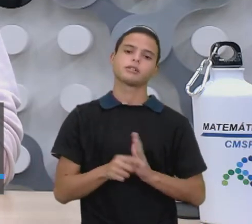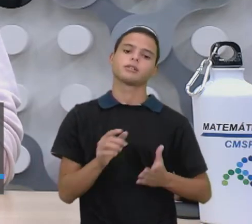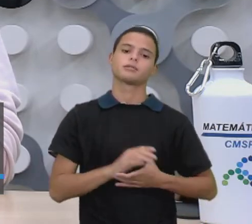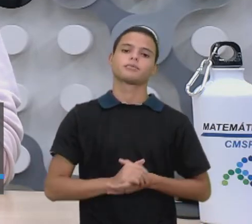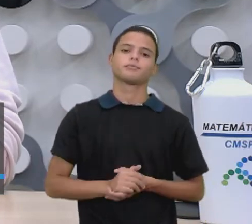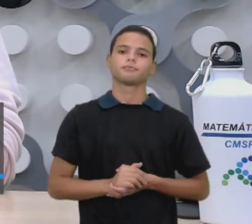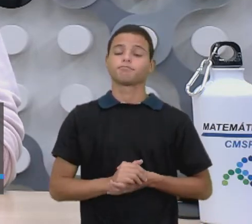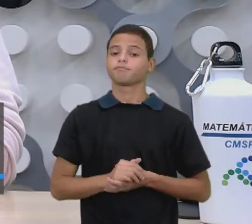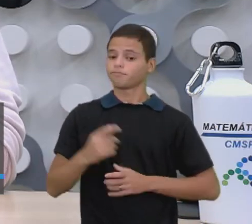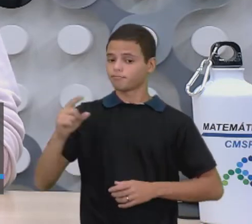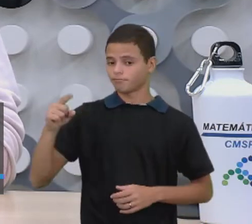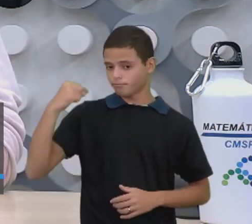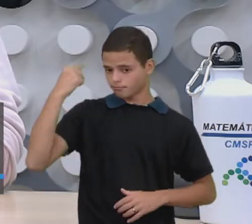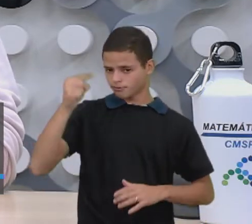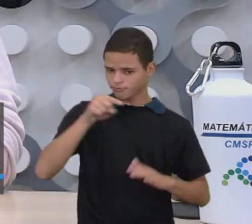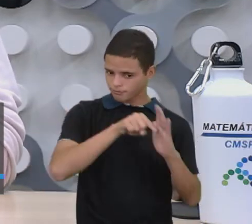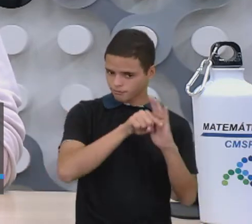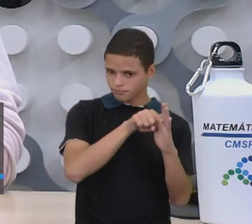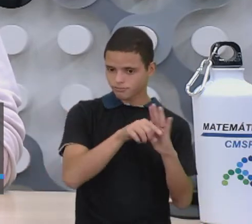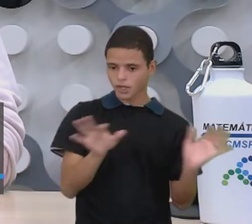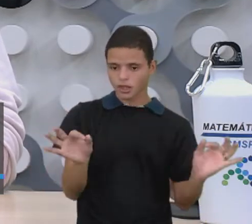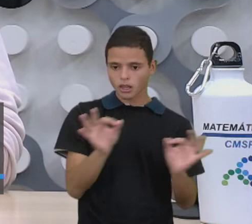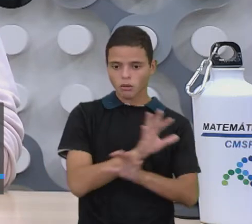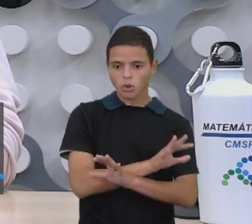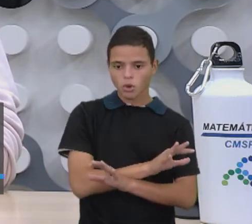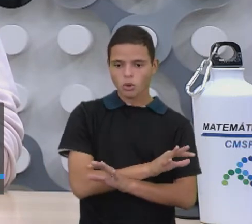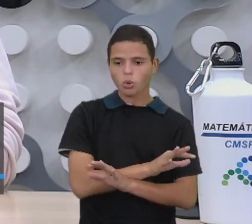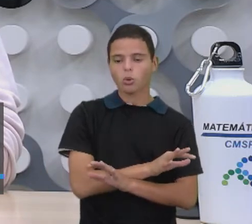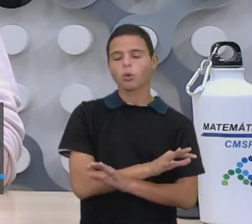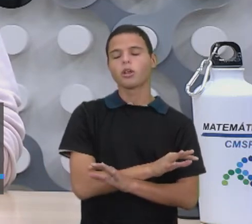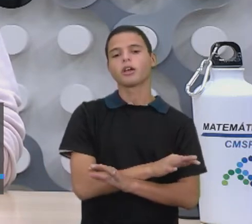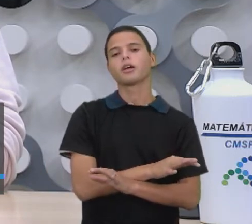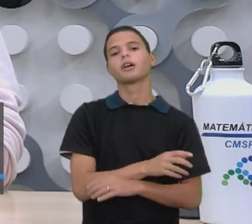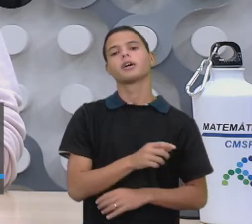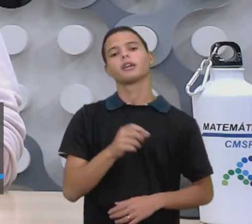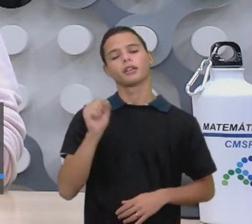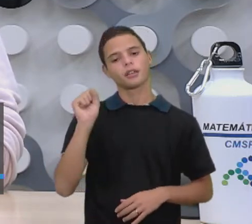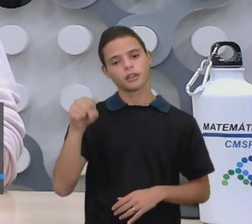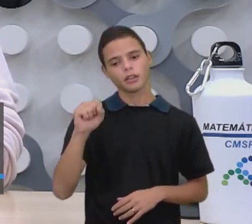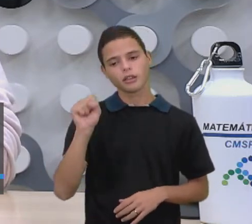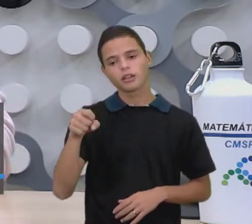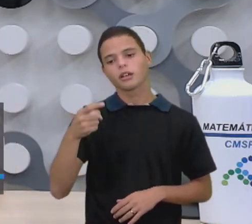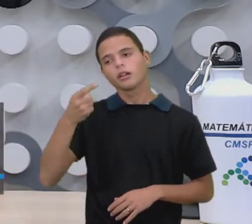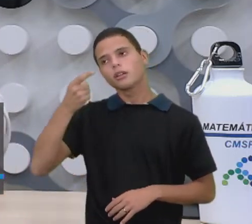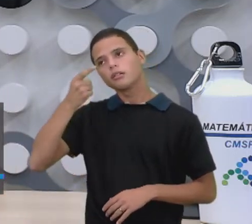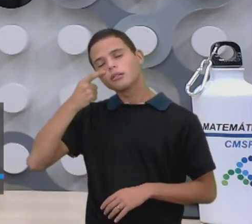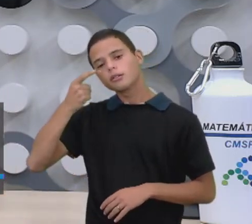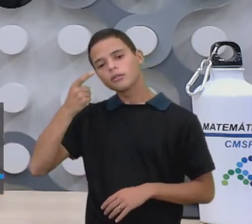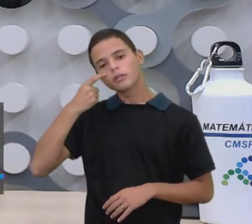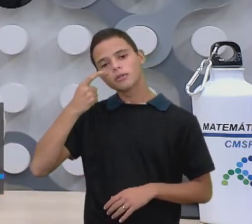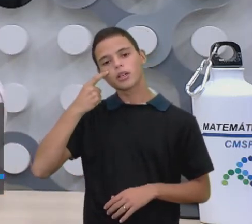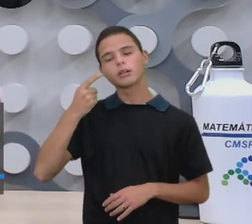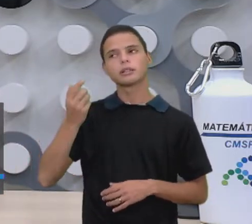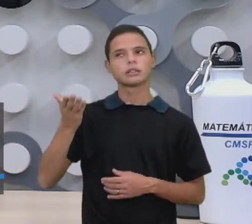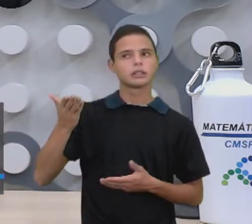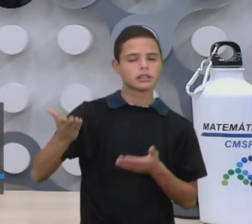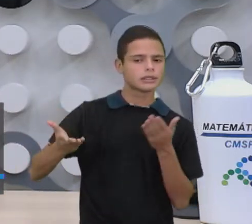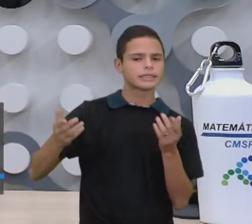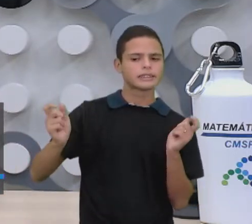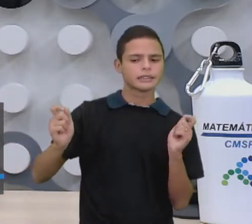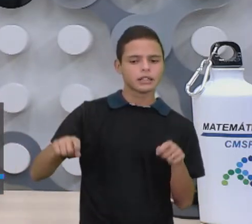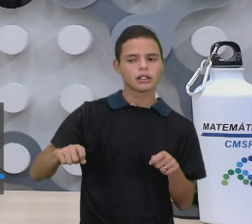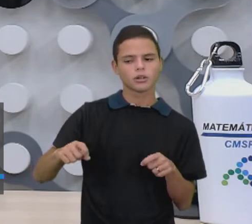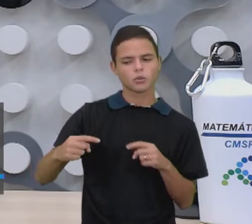Então, depois de feita essa pesquisa toda, que sim, a gente vai ver, a gente vai pôr na balança se vale a pena